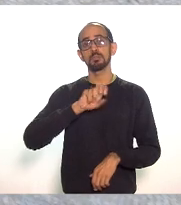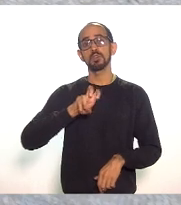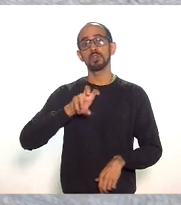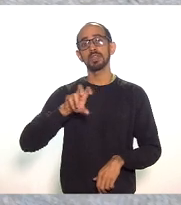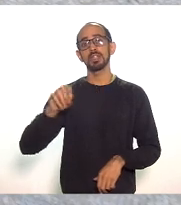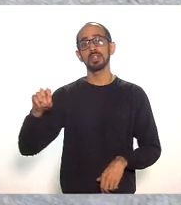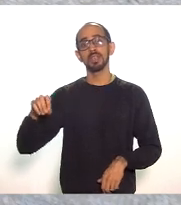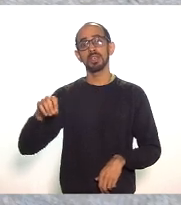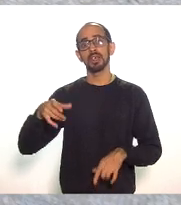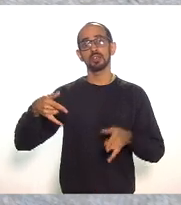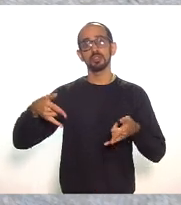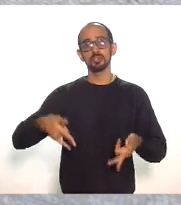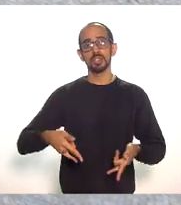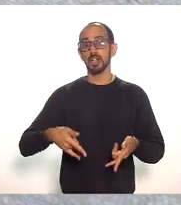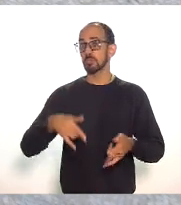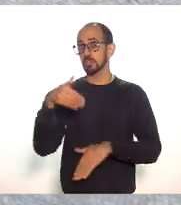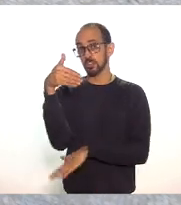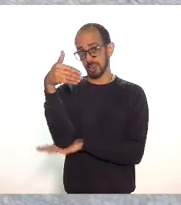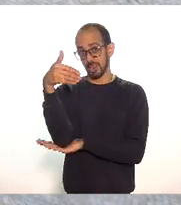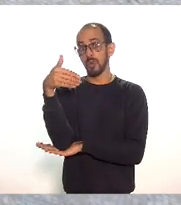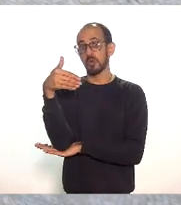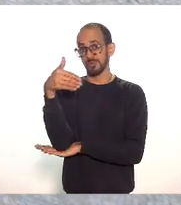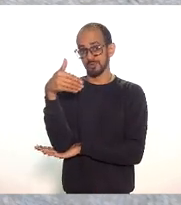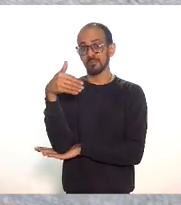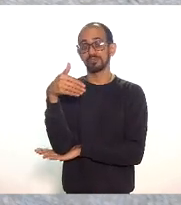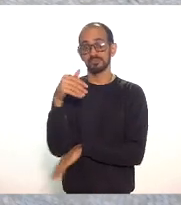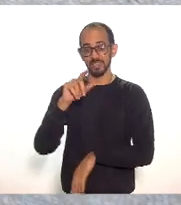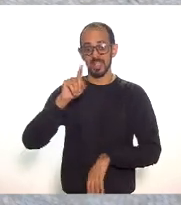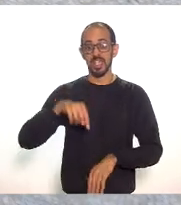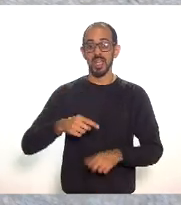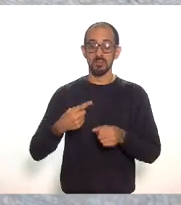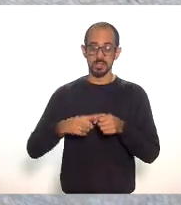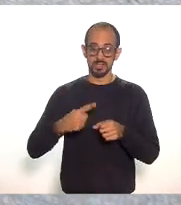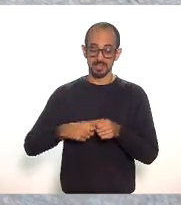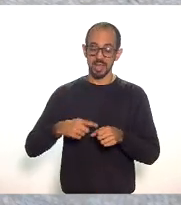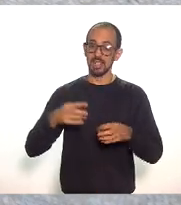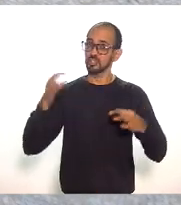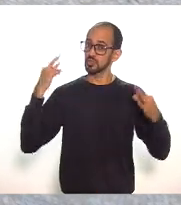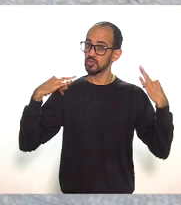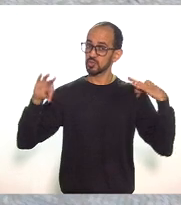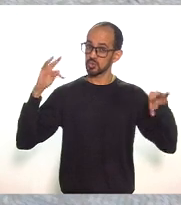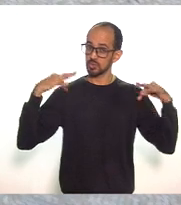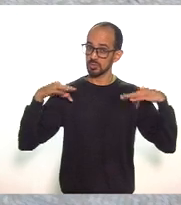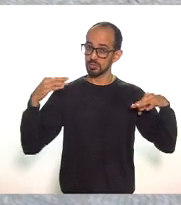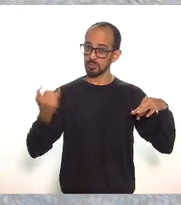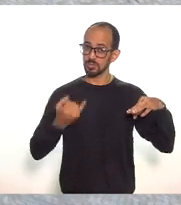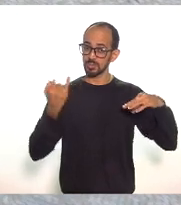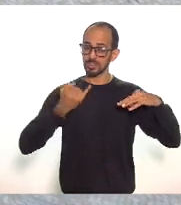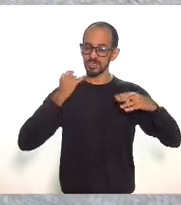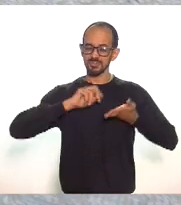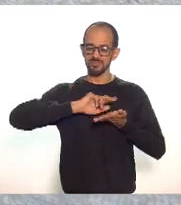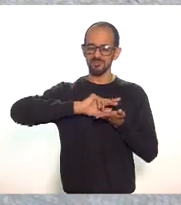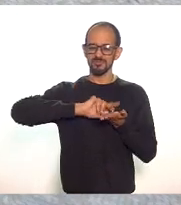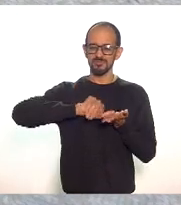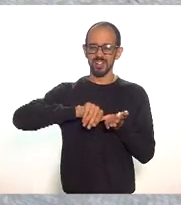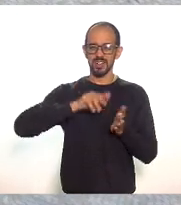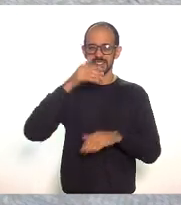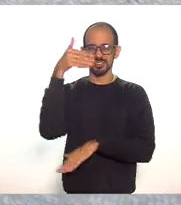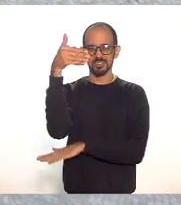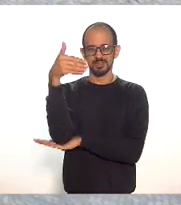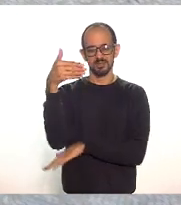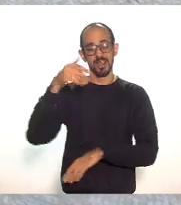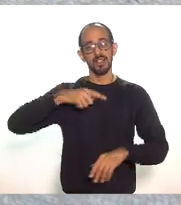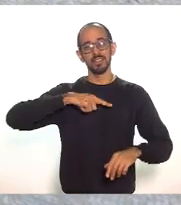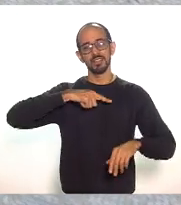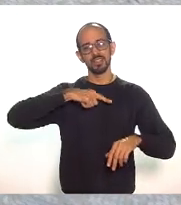de hospedagem. É uma cidade turística, são diversas pousadas. Ela cresceu, tem